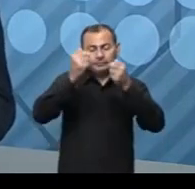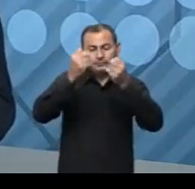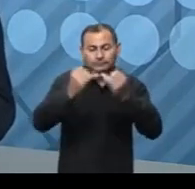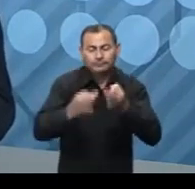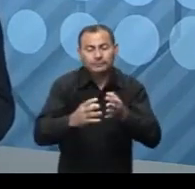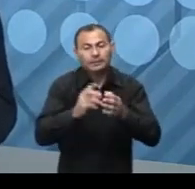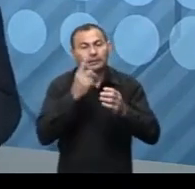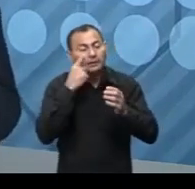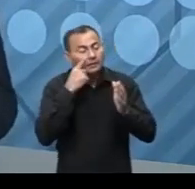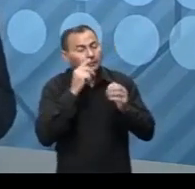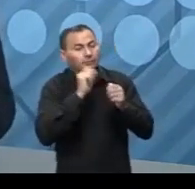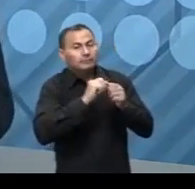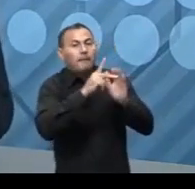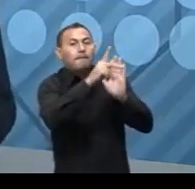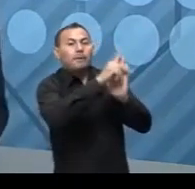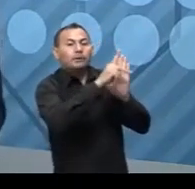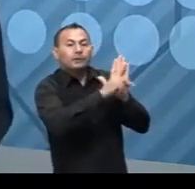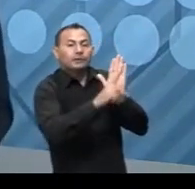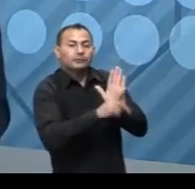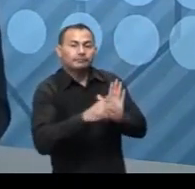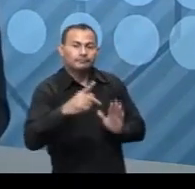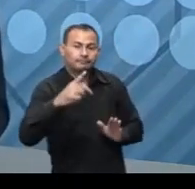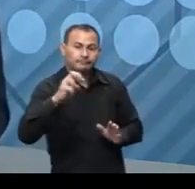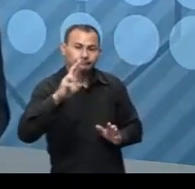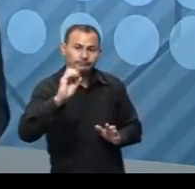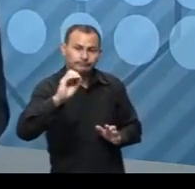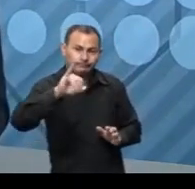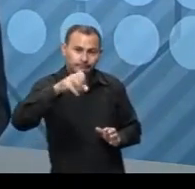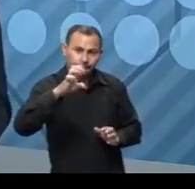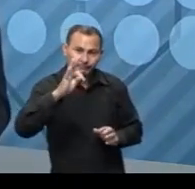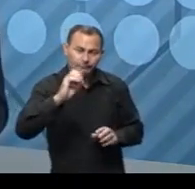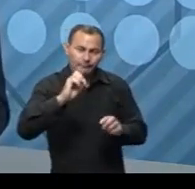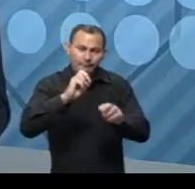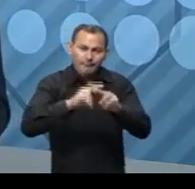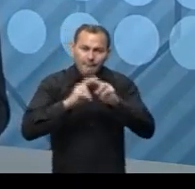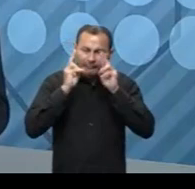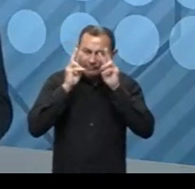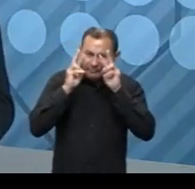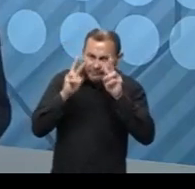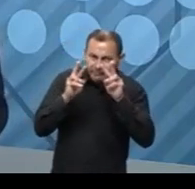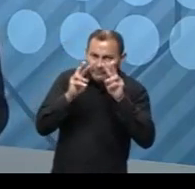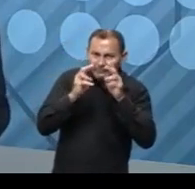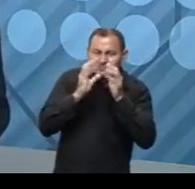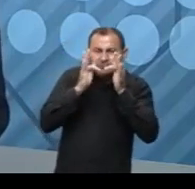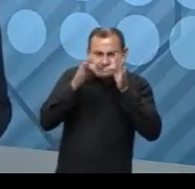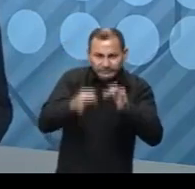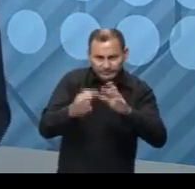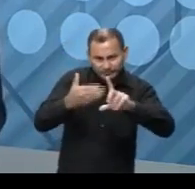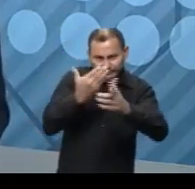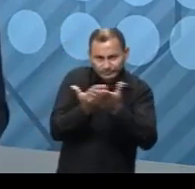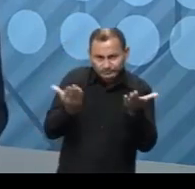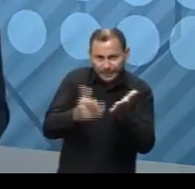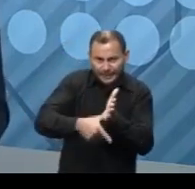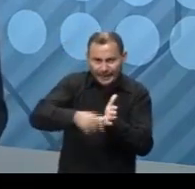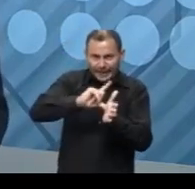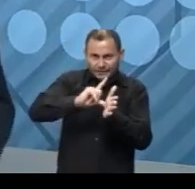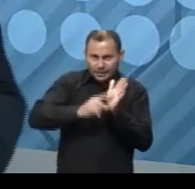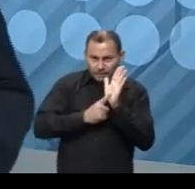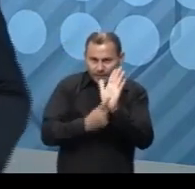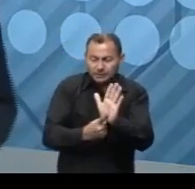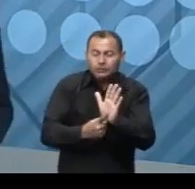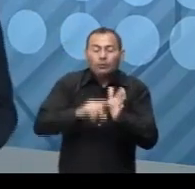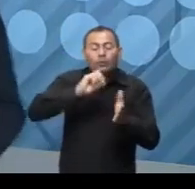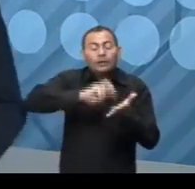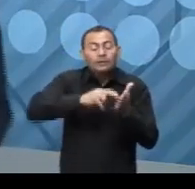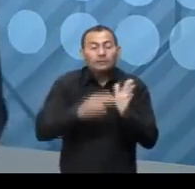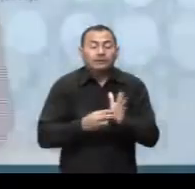de um projeto, tá? Numa maquetezinha, vamos supor, com taxinhas, isso para o final da aula. Só que antes eu quero te apresentar o que